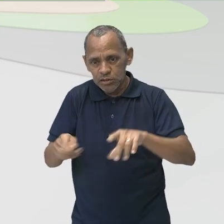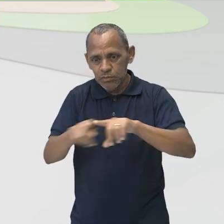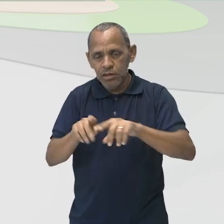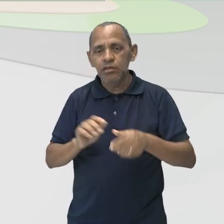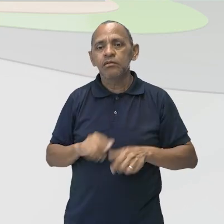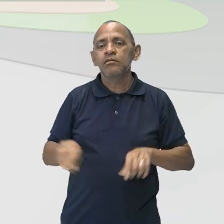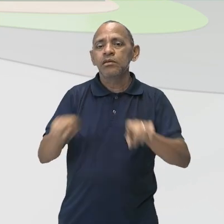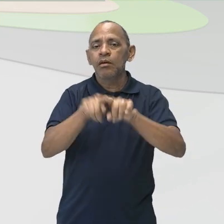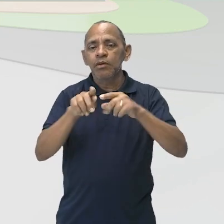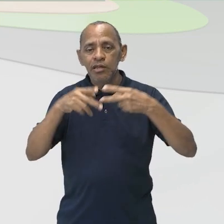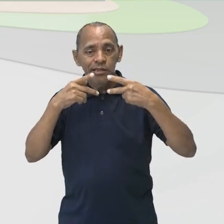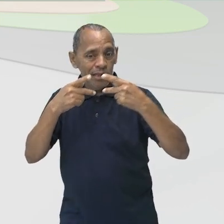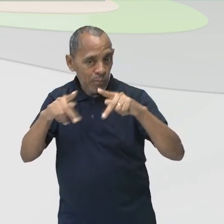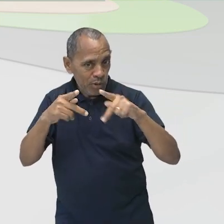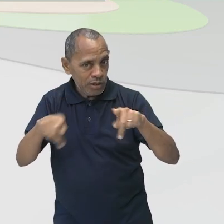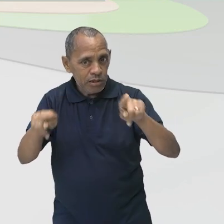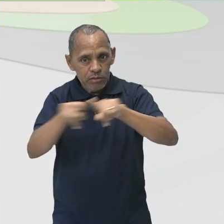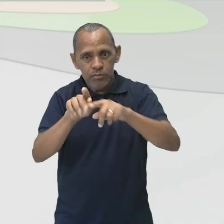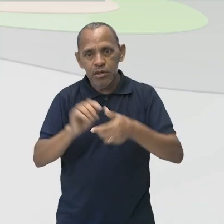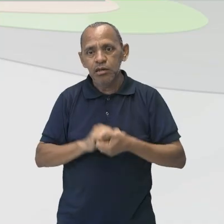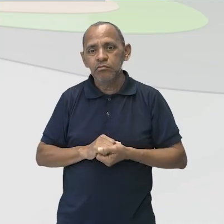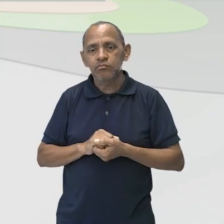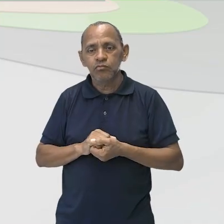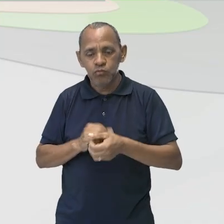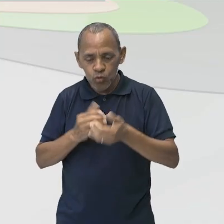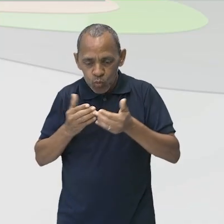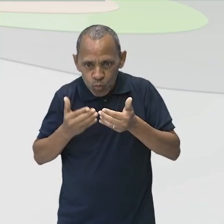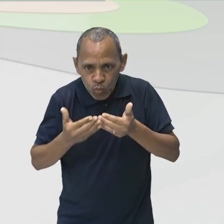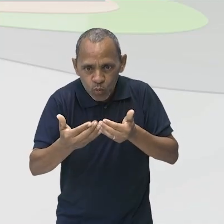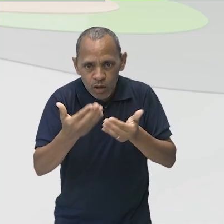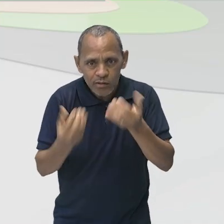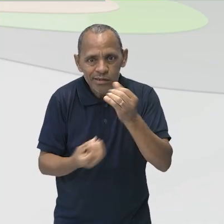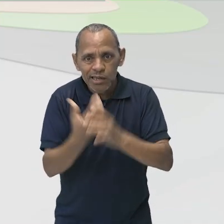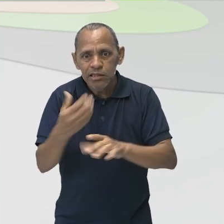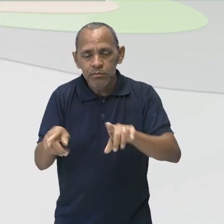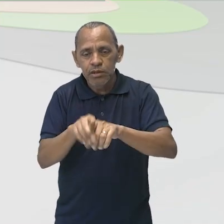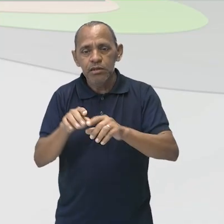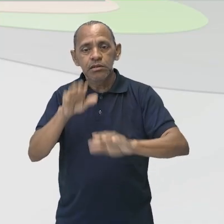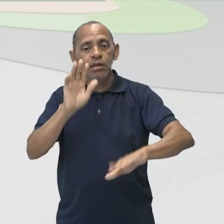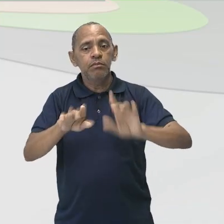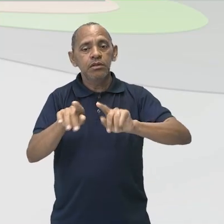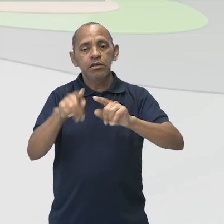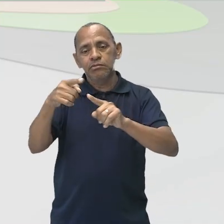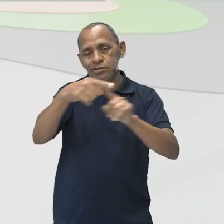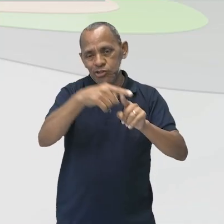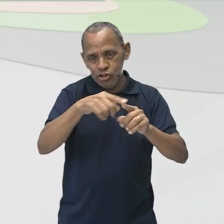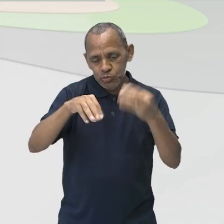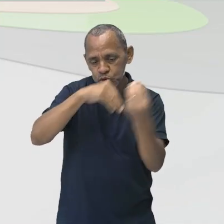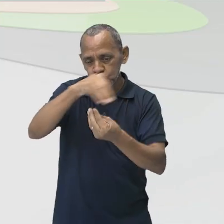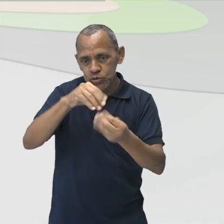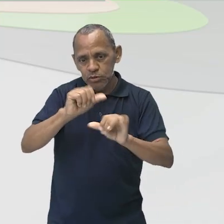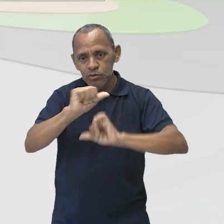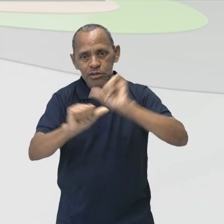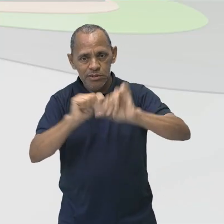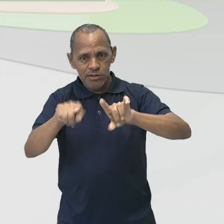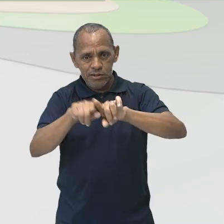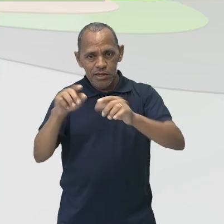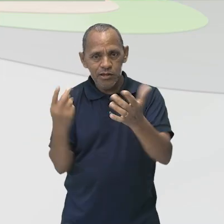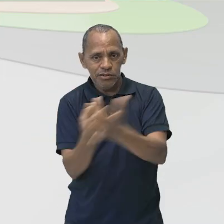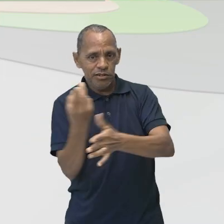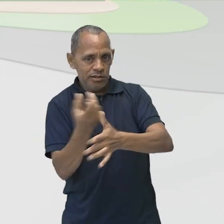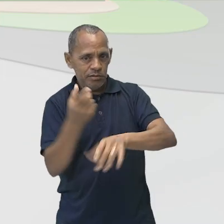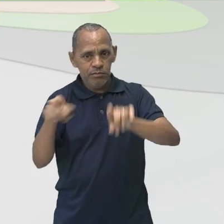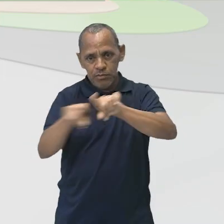da proteína que será originada. Certo? Dependendo do tipo de mutação que ocorreu, bem